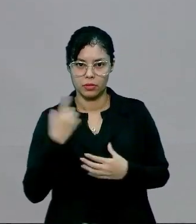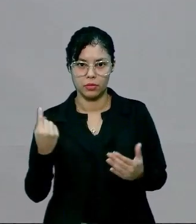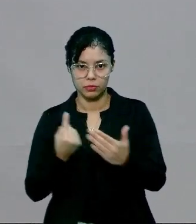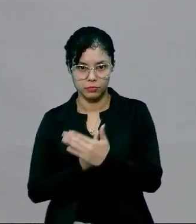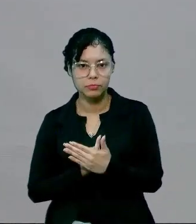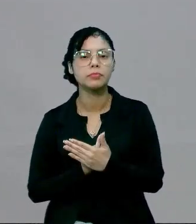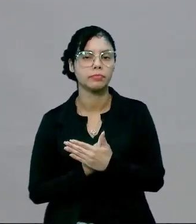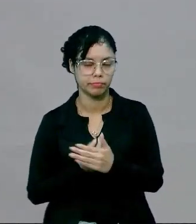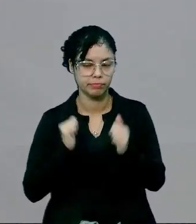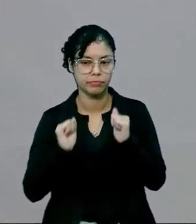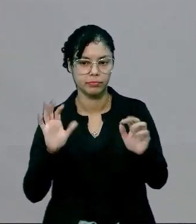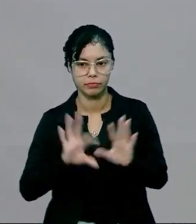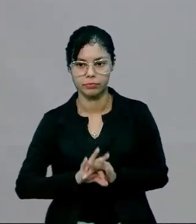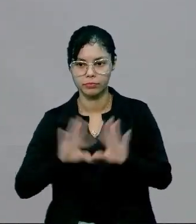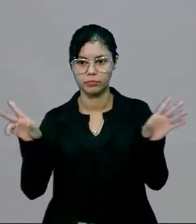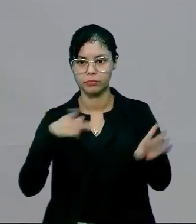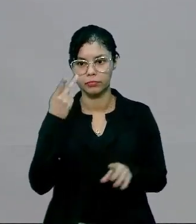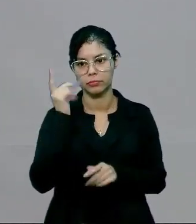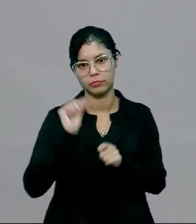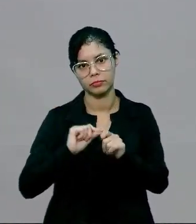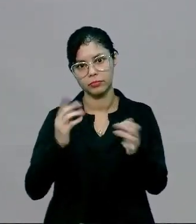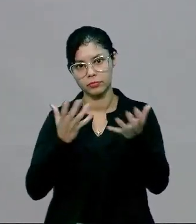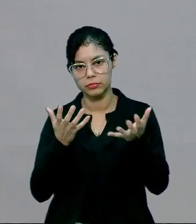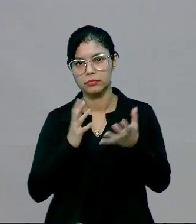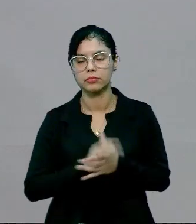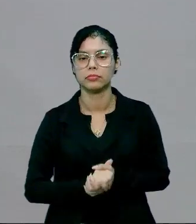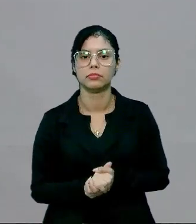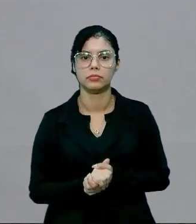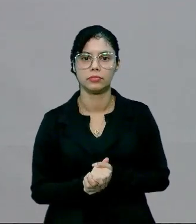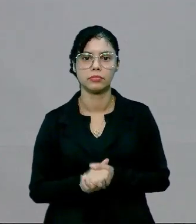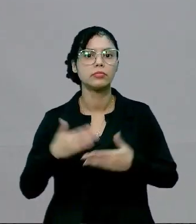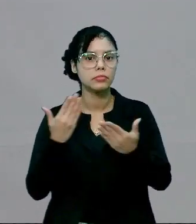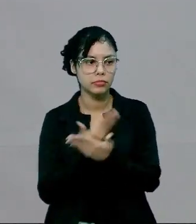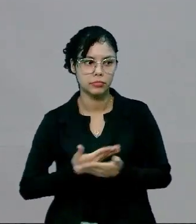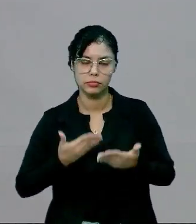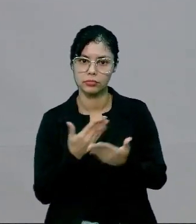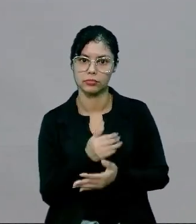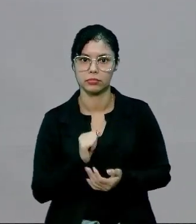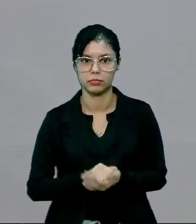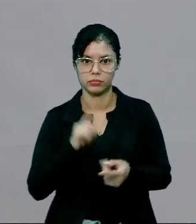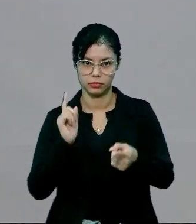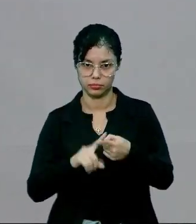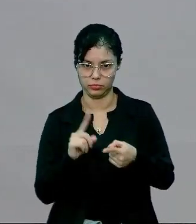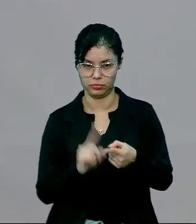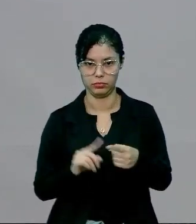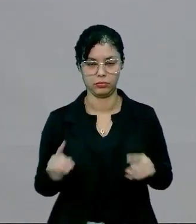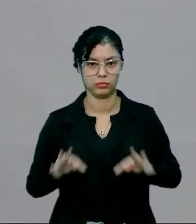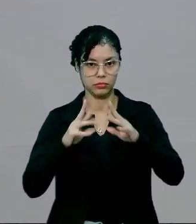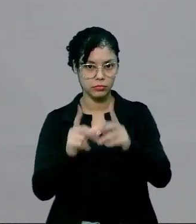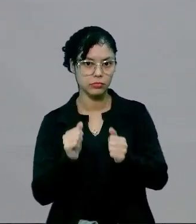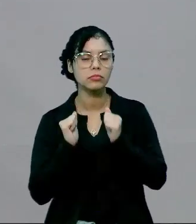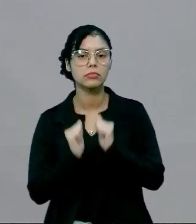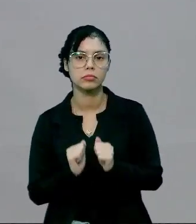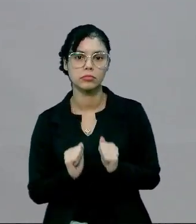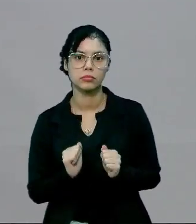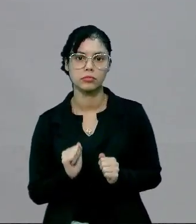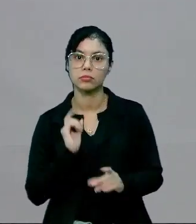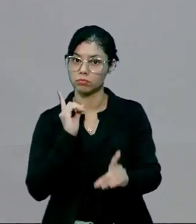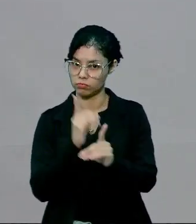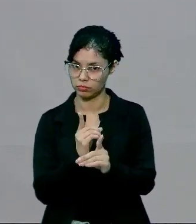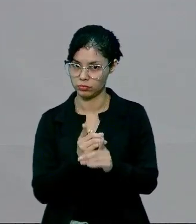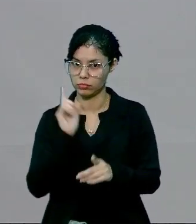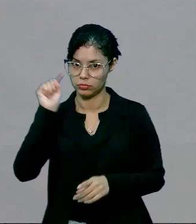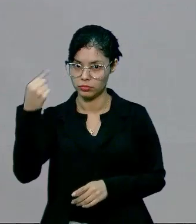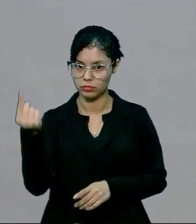escondidas e elas acham que têm liberdade de fazerem o que querem. Gente, tome muito cuidado, porque tudo pode ser rastreado.